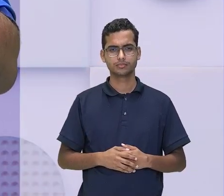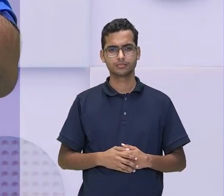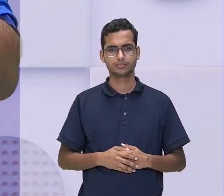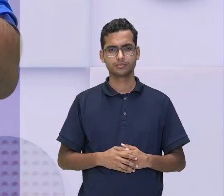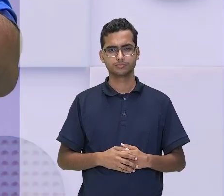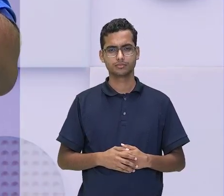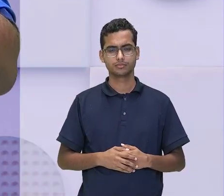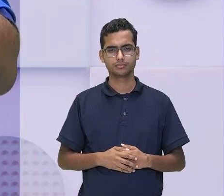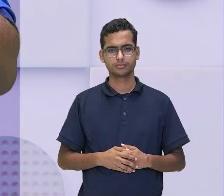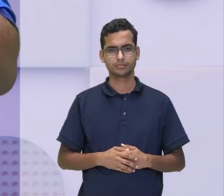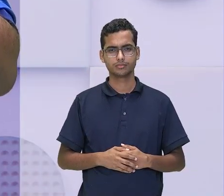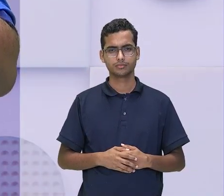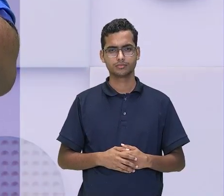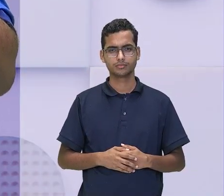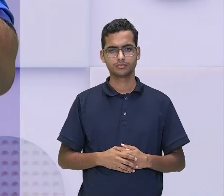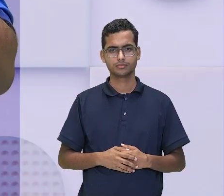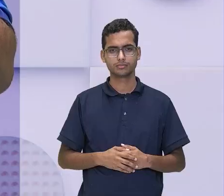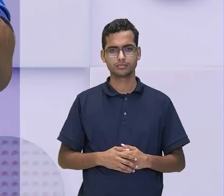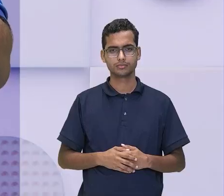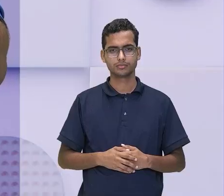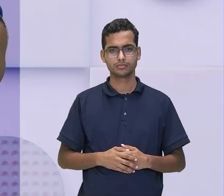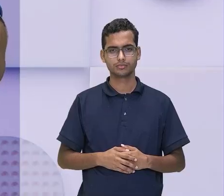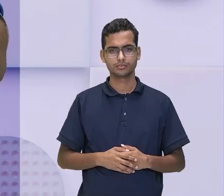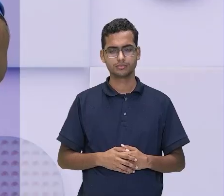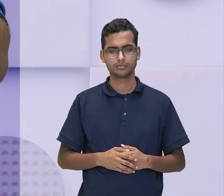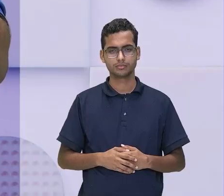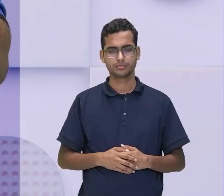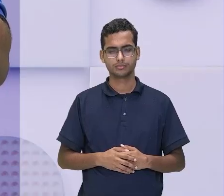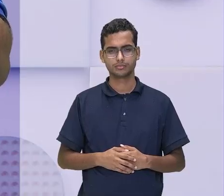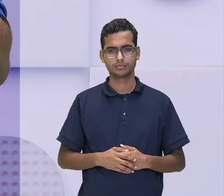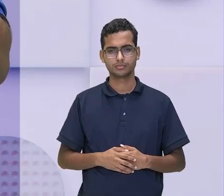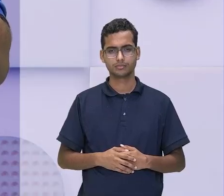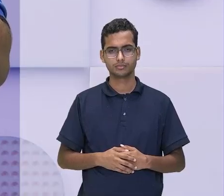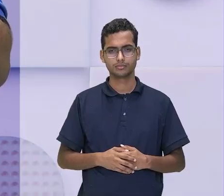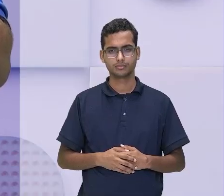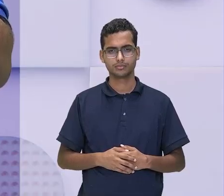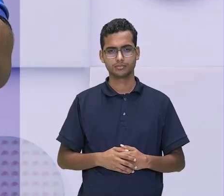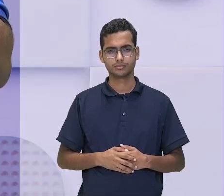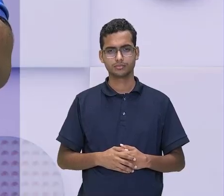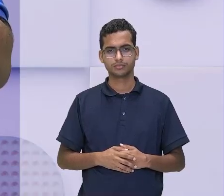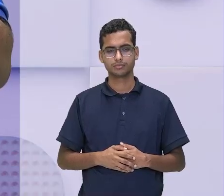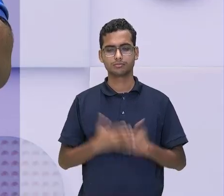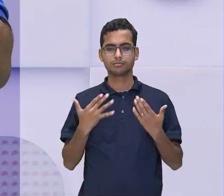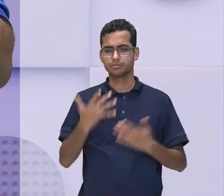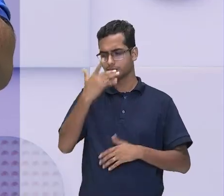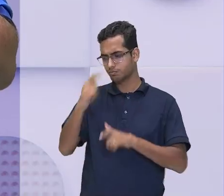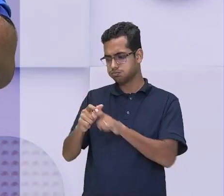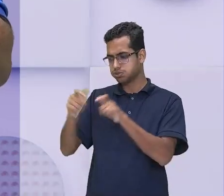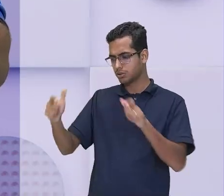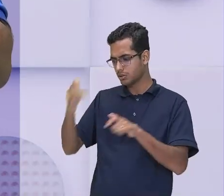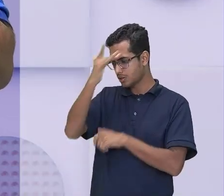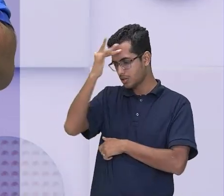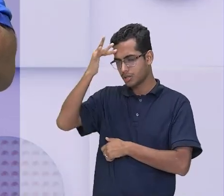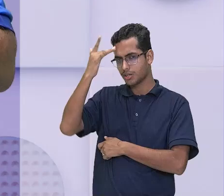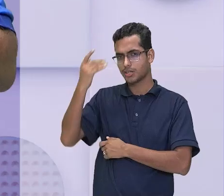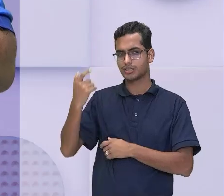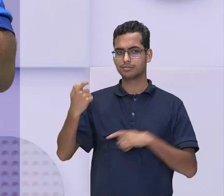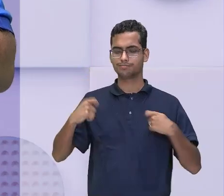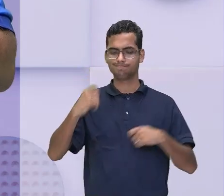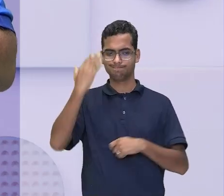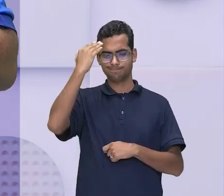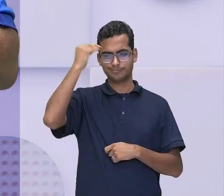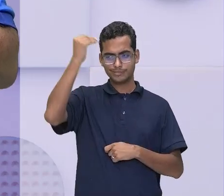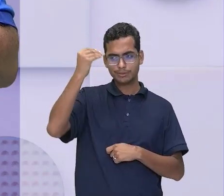da maneira como as pessoas aqui tiveram que lidar com essa situação dramática passou pela